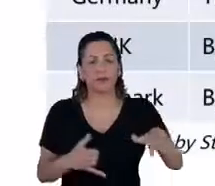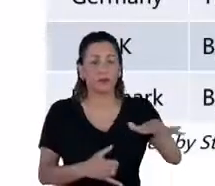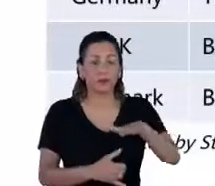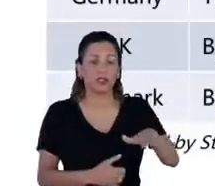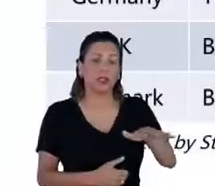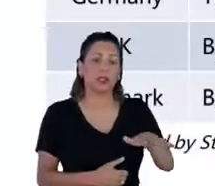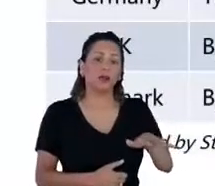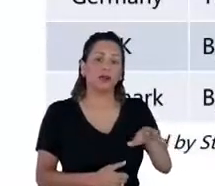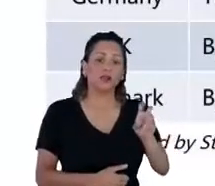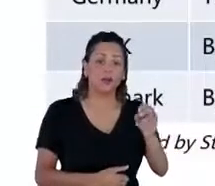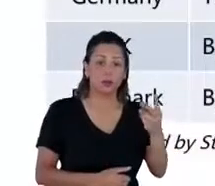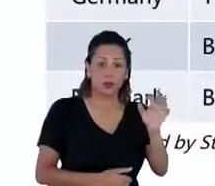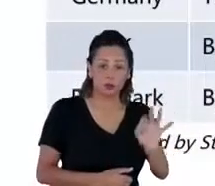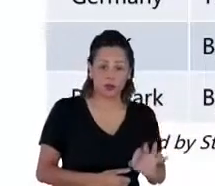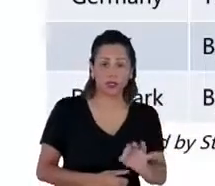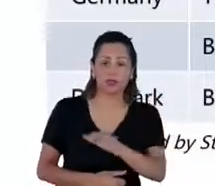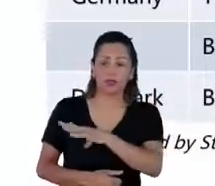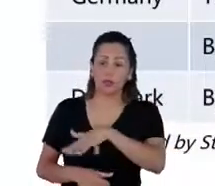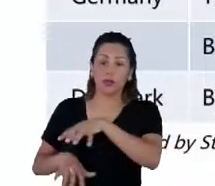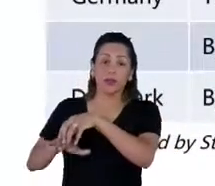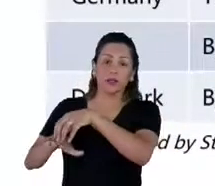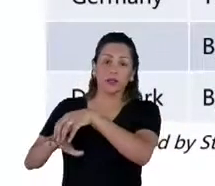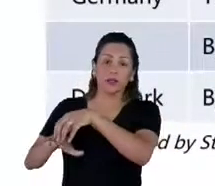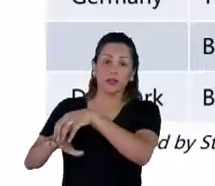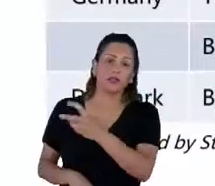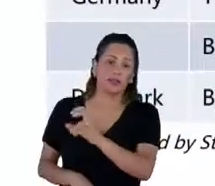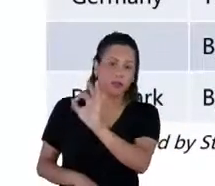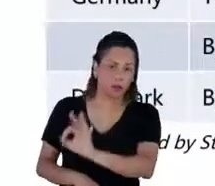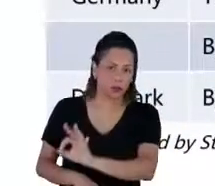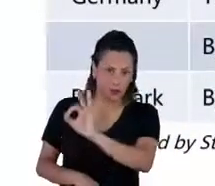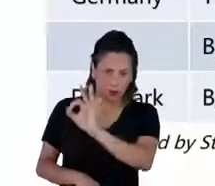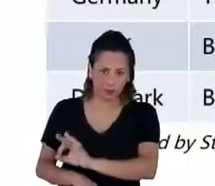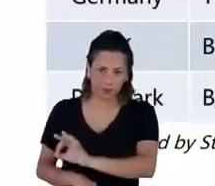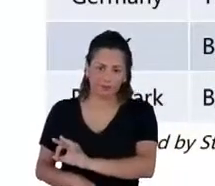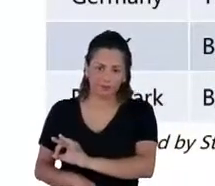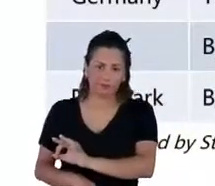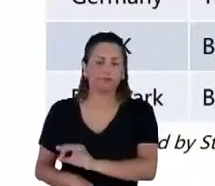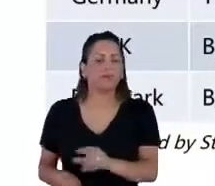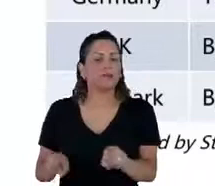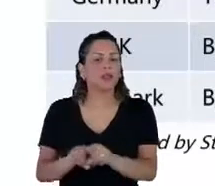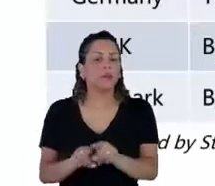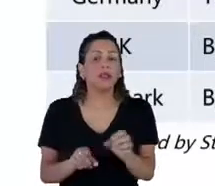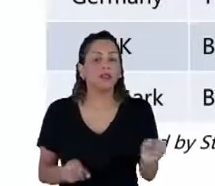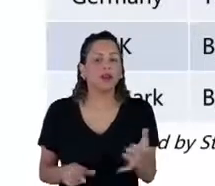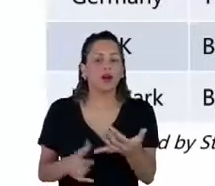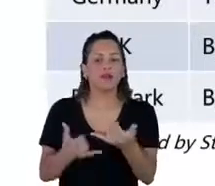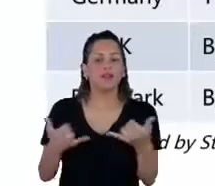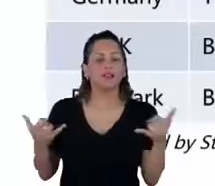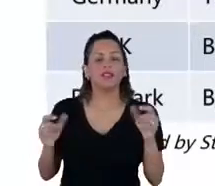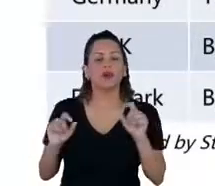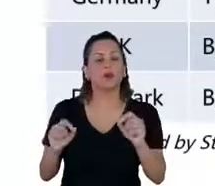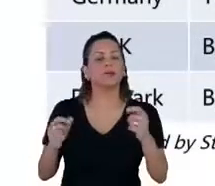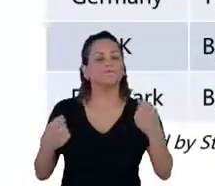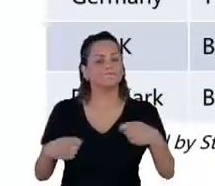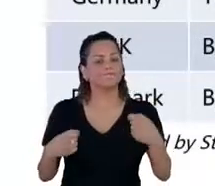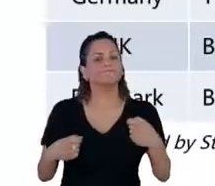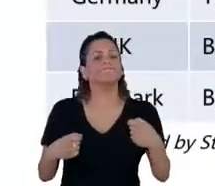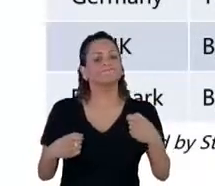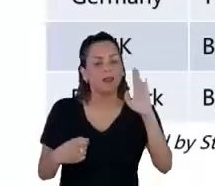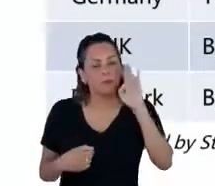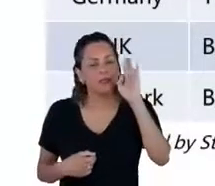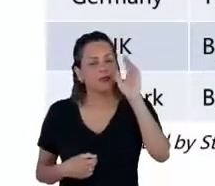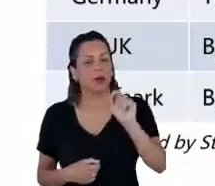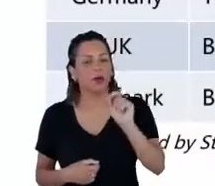transporte 35%. E também essa nova energia é essencial para a transição energética, porque para promover a